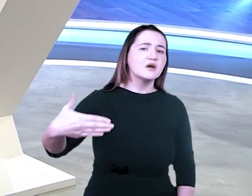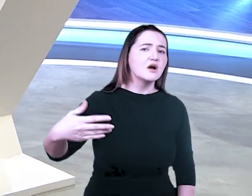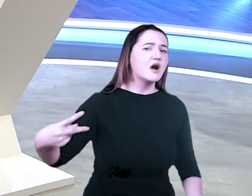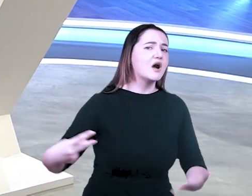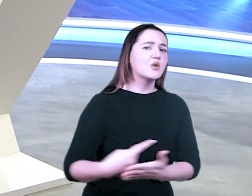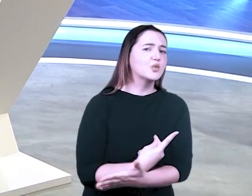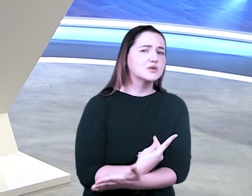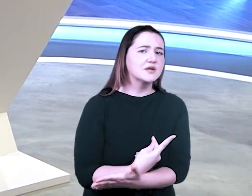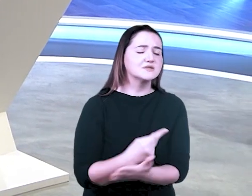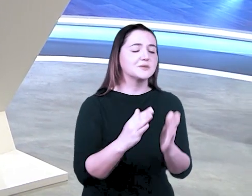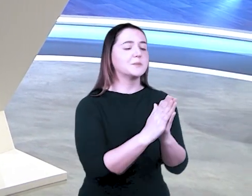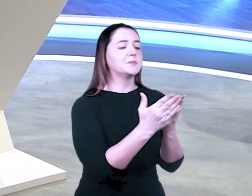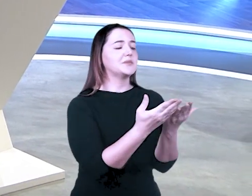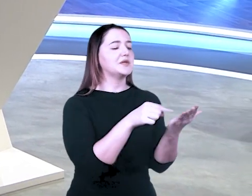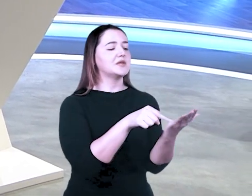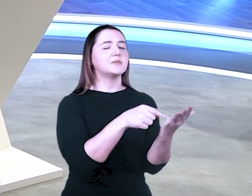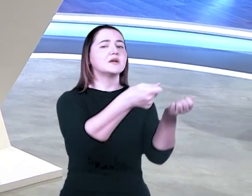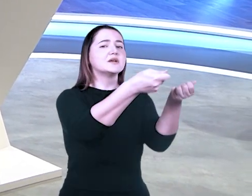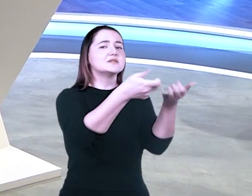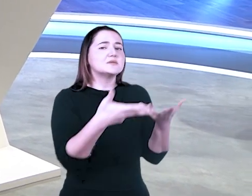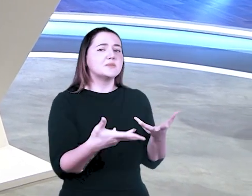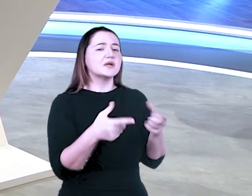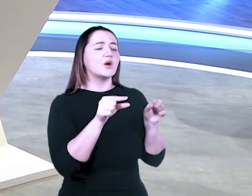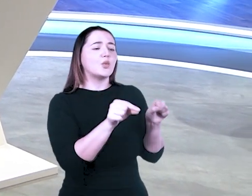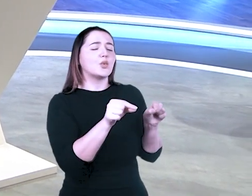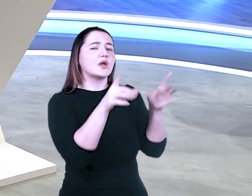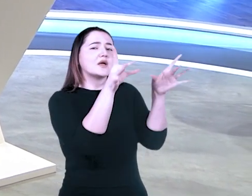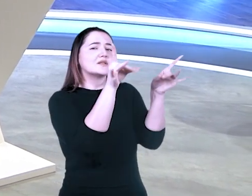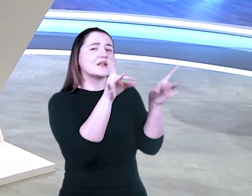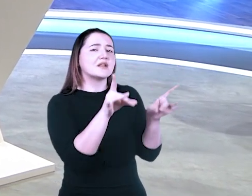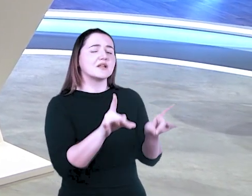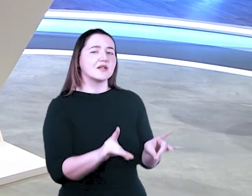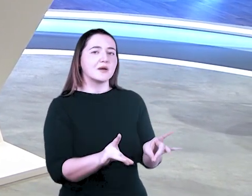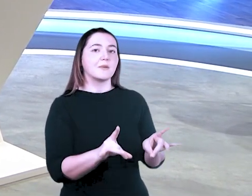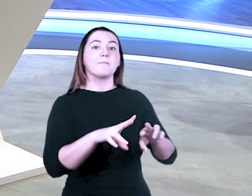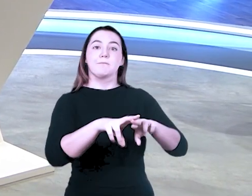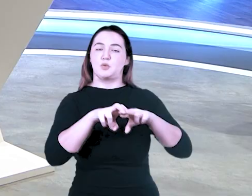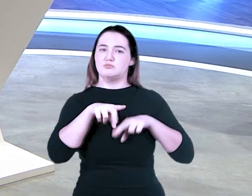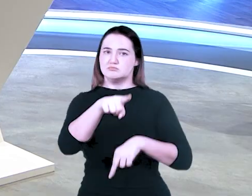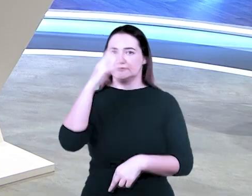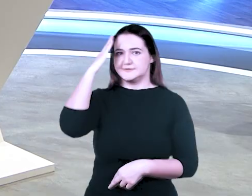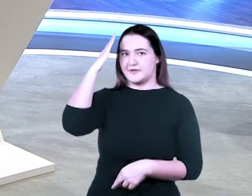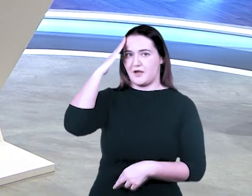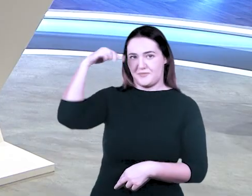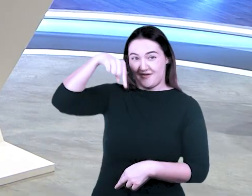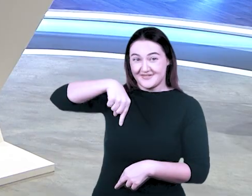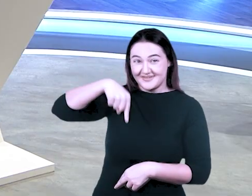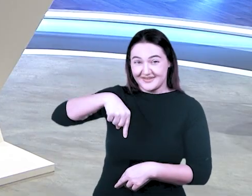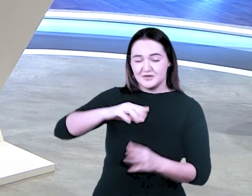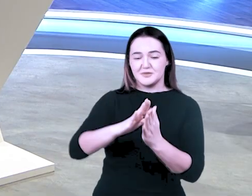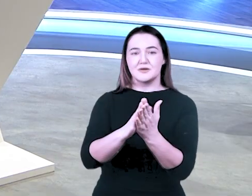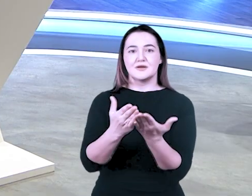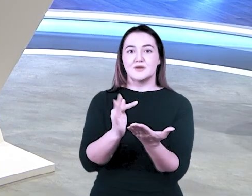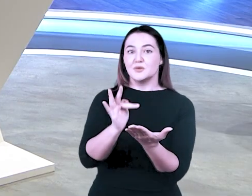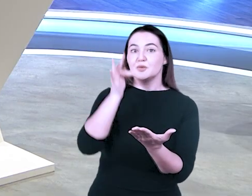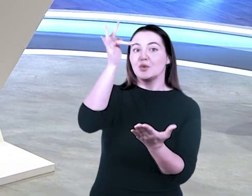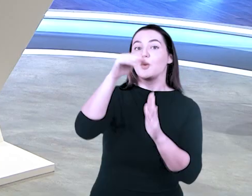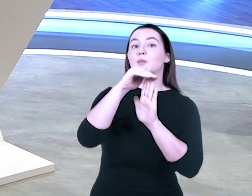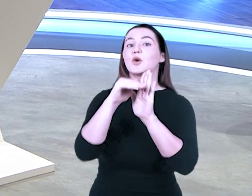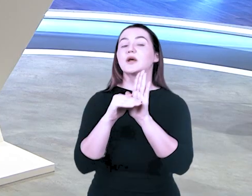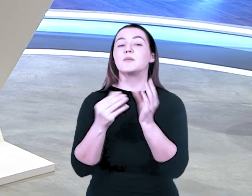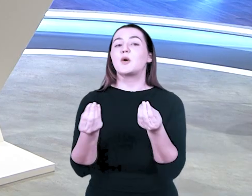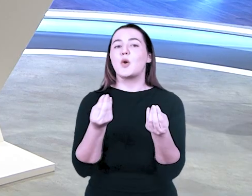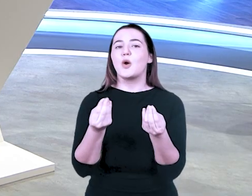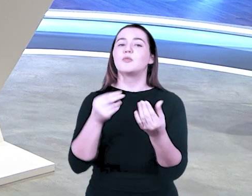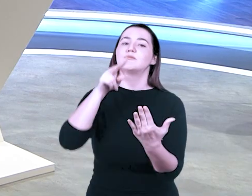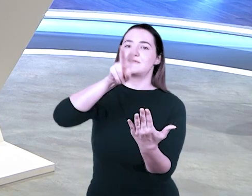a Bíblia nos apresenta com relação à morte. E como você sabe, aqui no Arena do Futuro,